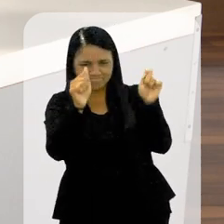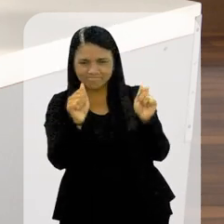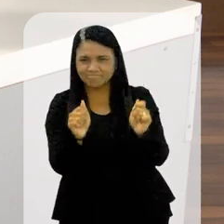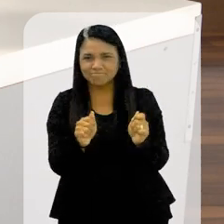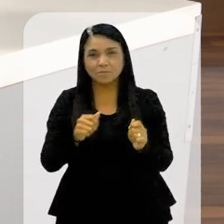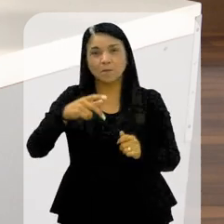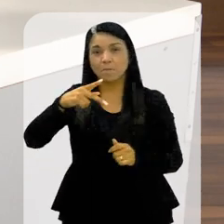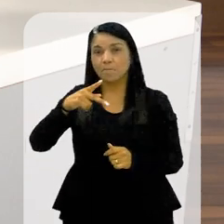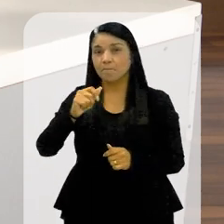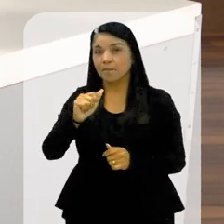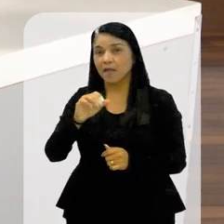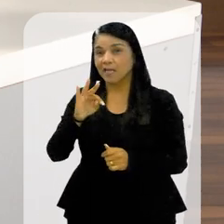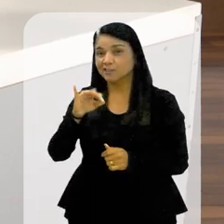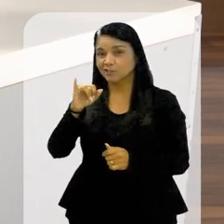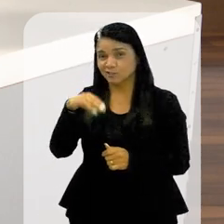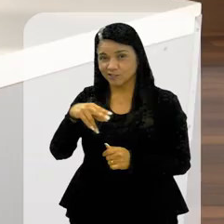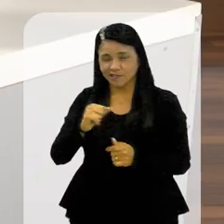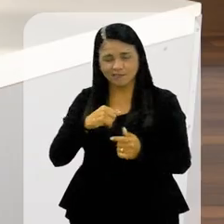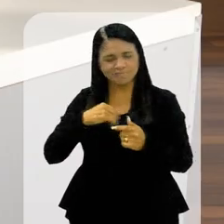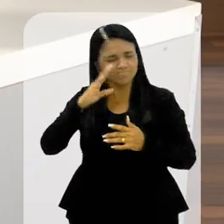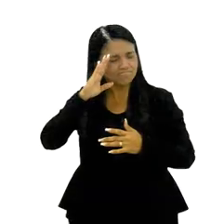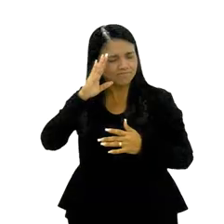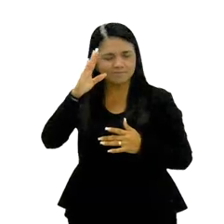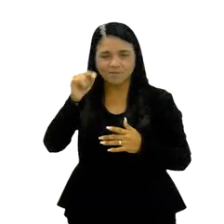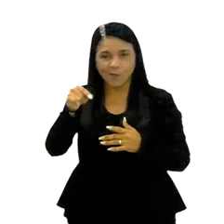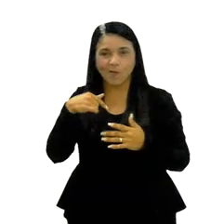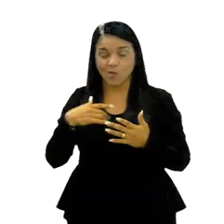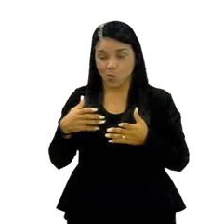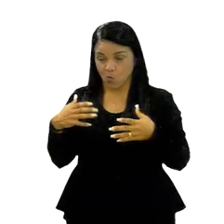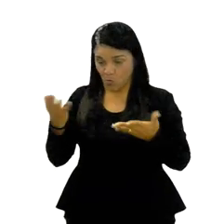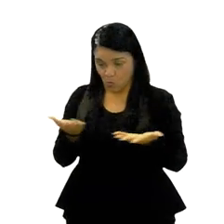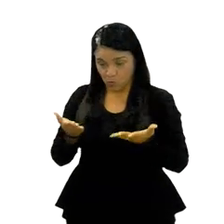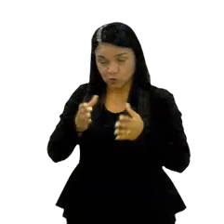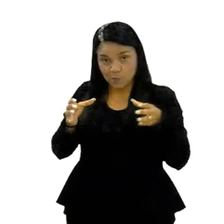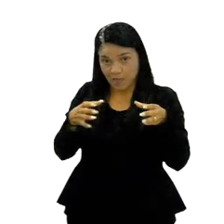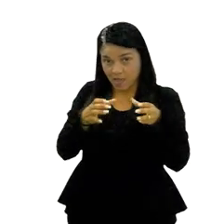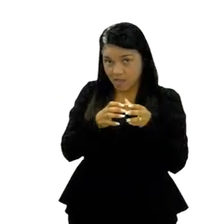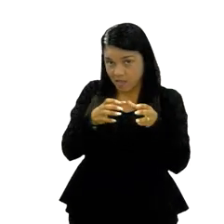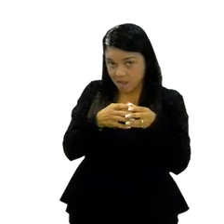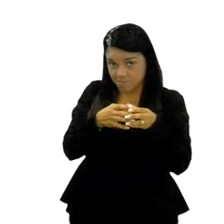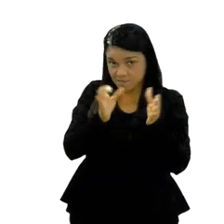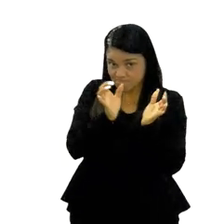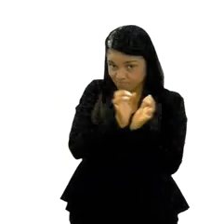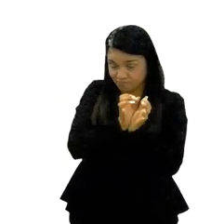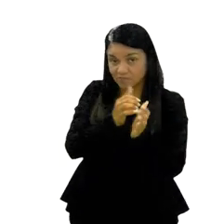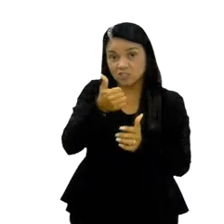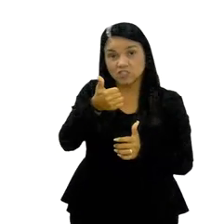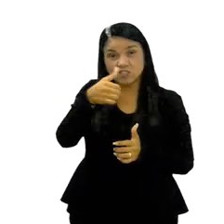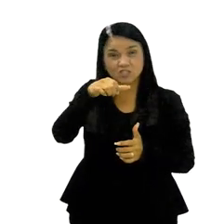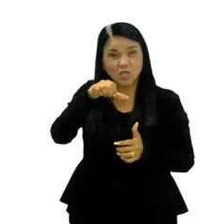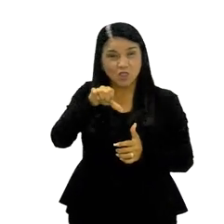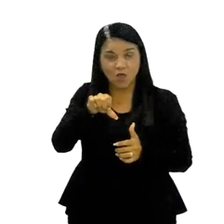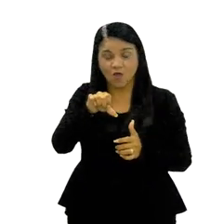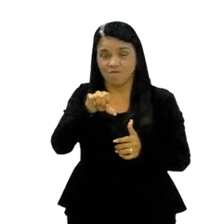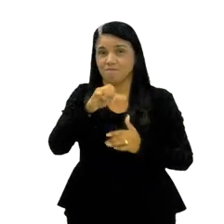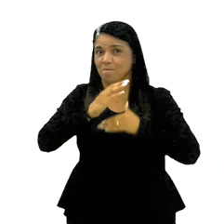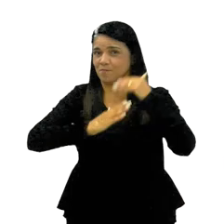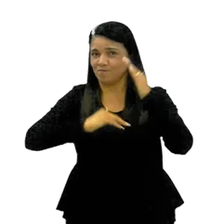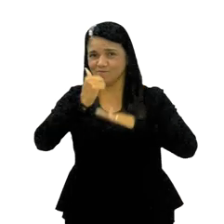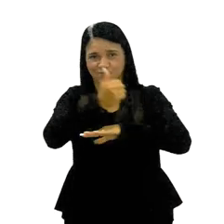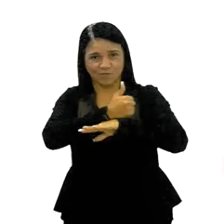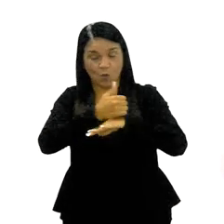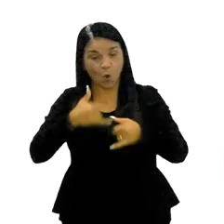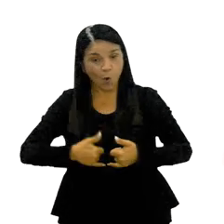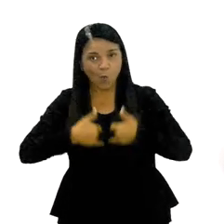as pátinas. Isso. É fundamental, né? É fundamental. E eu tenho hoje uma equipe de 19 profissionais que trabalham comigo. Eu tenho o